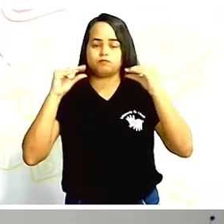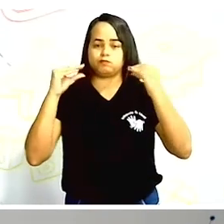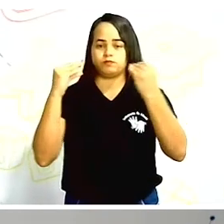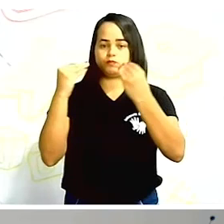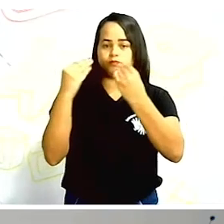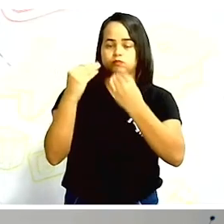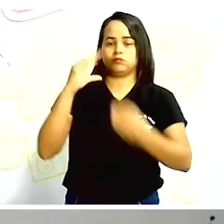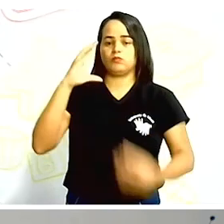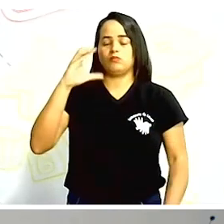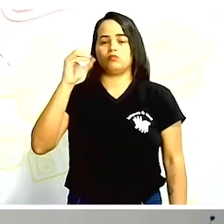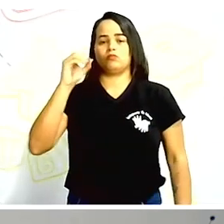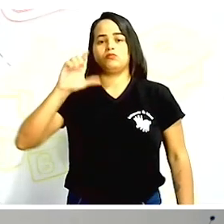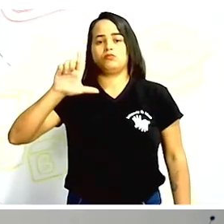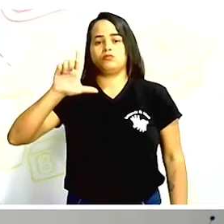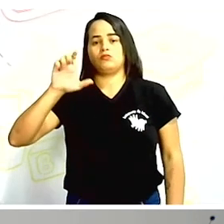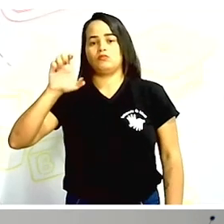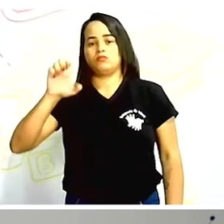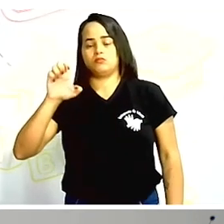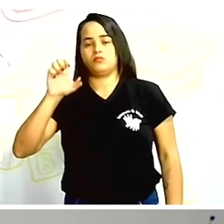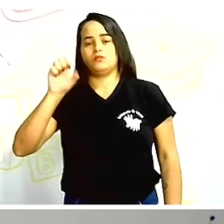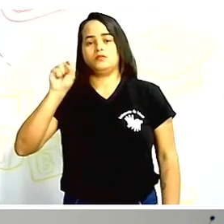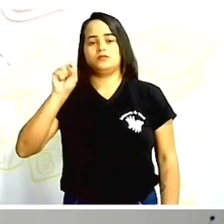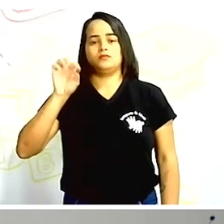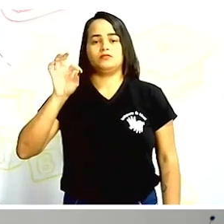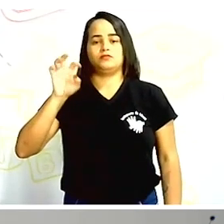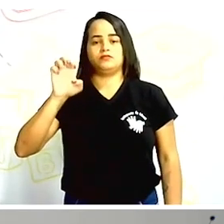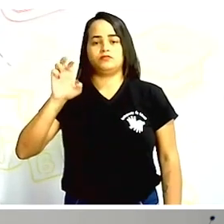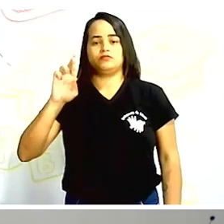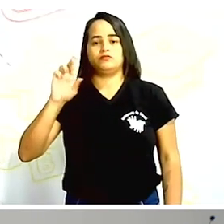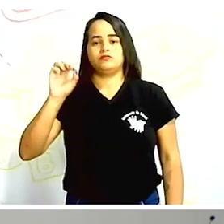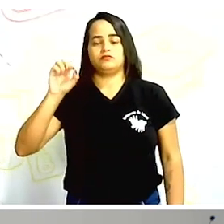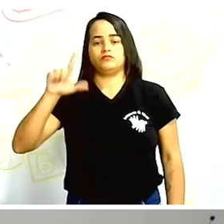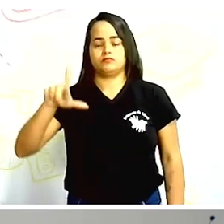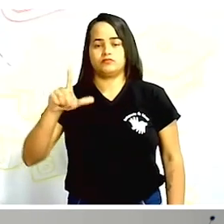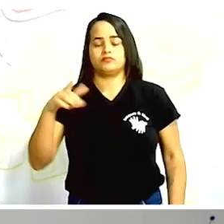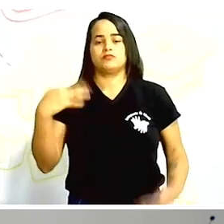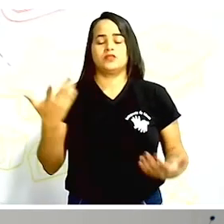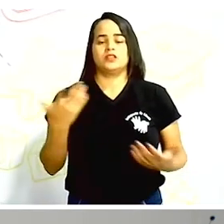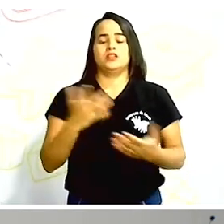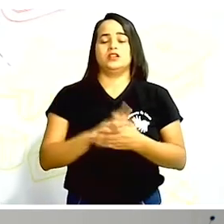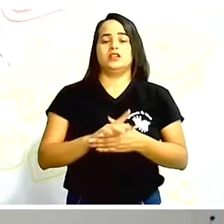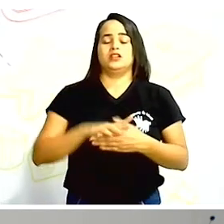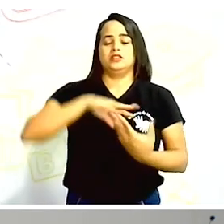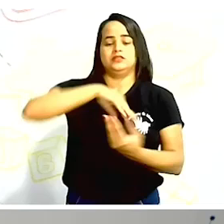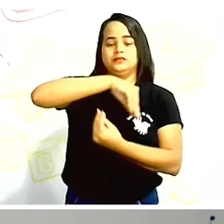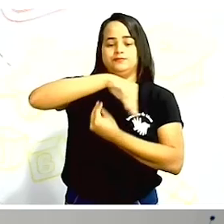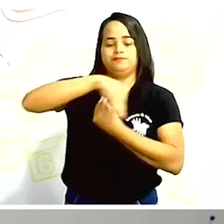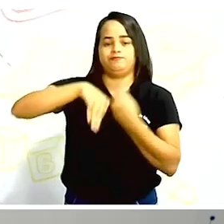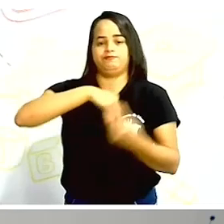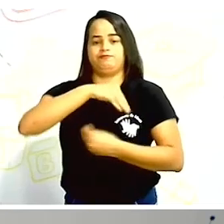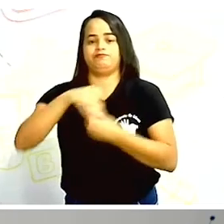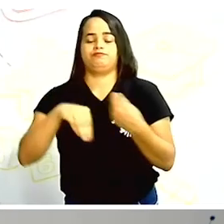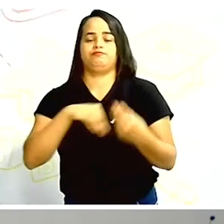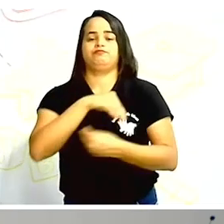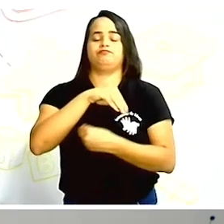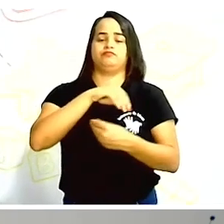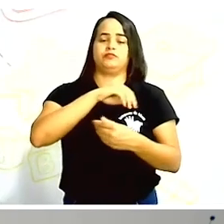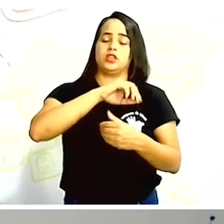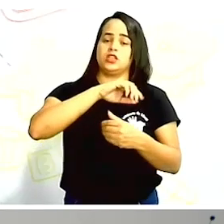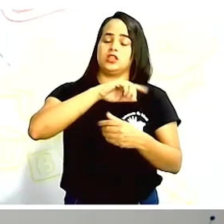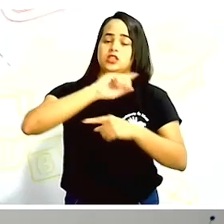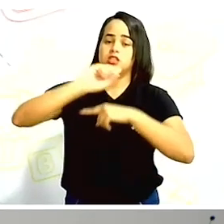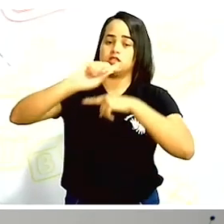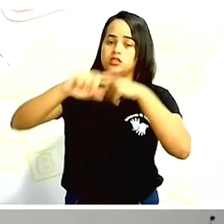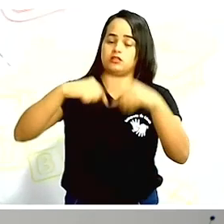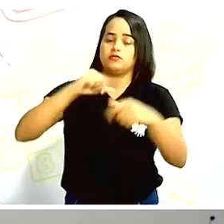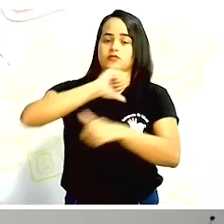sexuais, pois nas glândulas produtoras de hormônio, ele sofre reações até se transformar em testosterona.